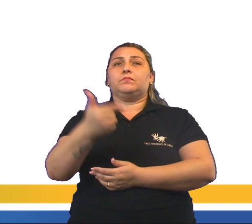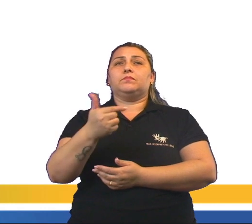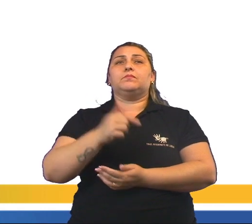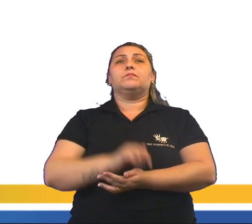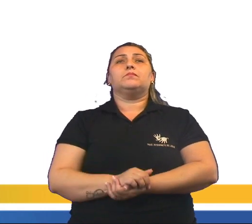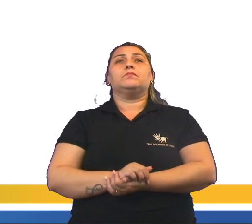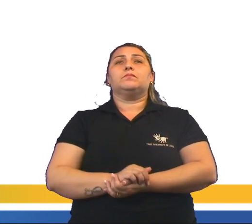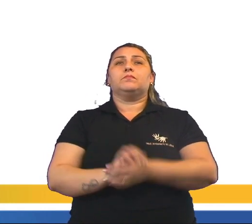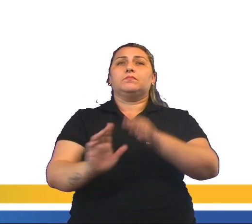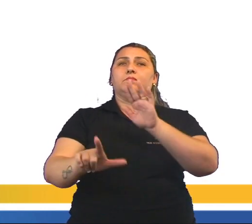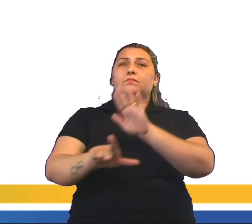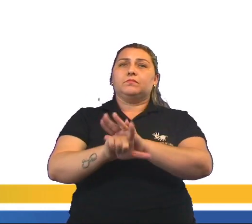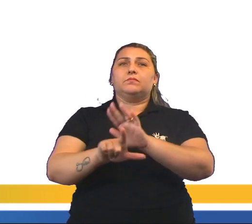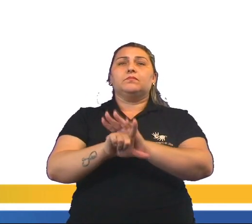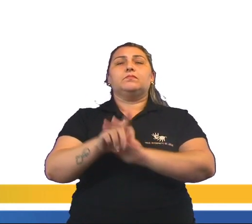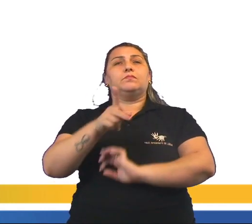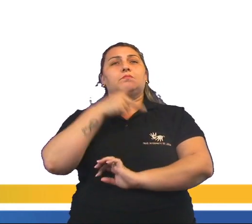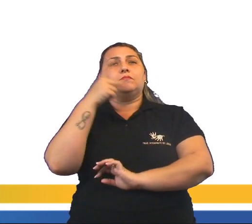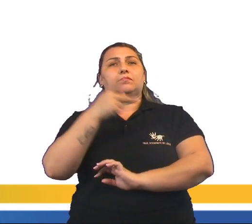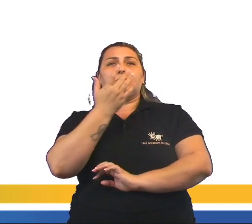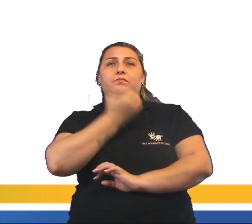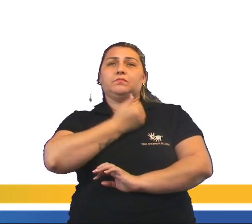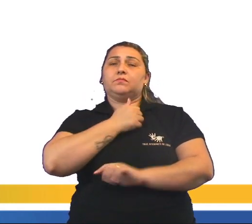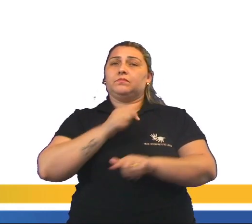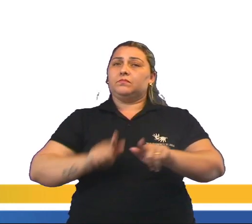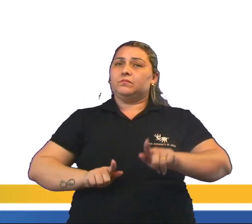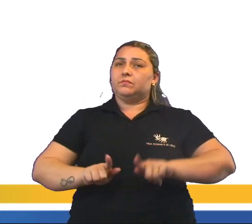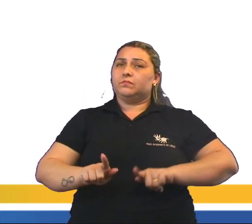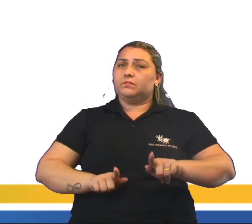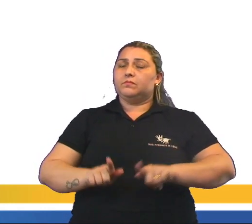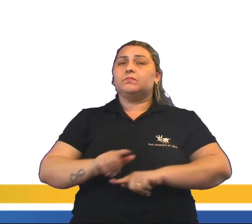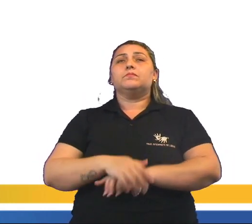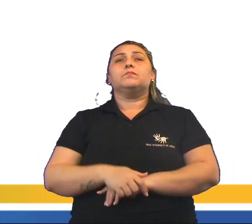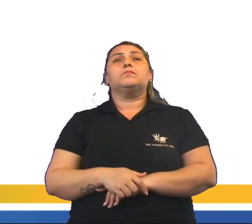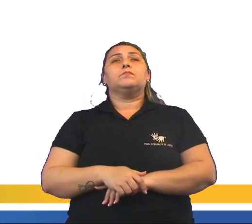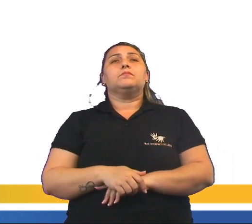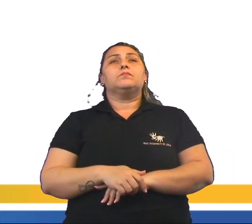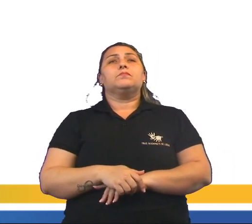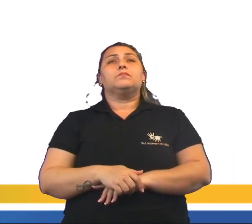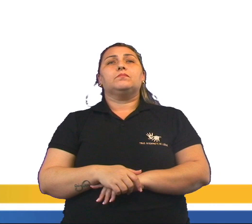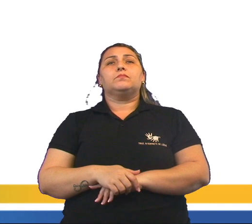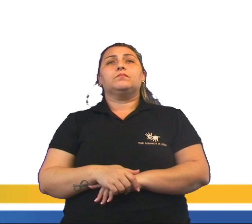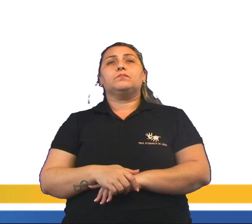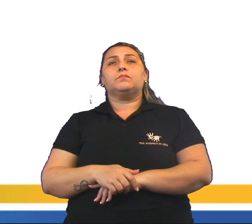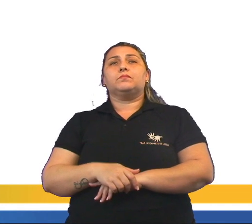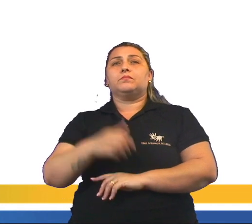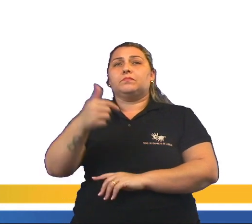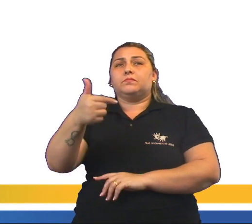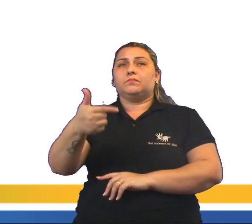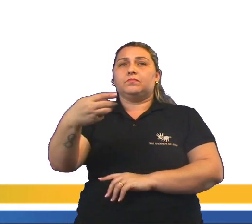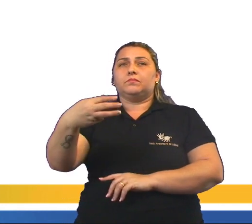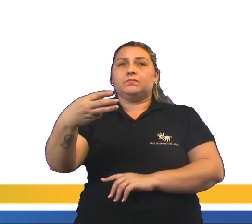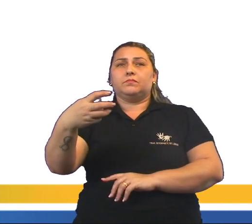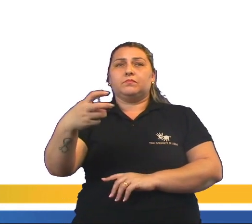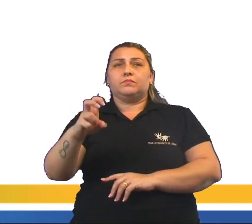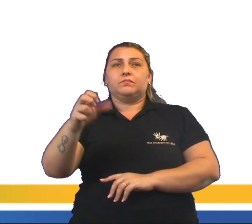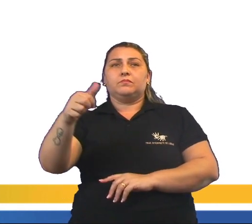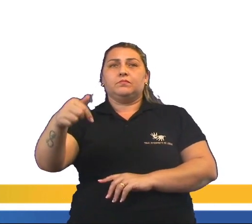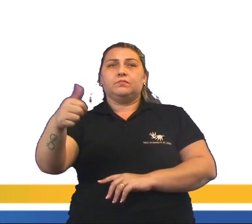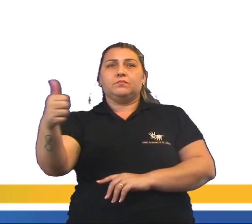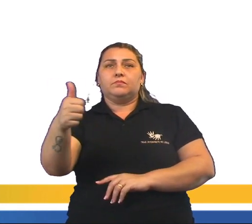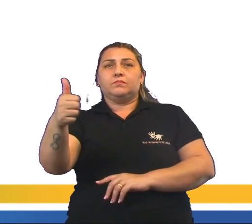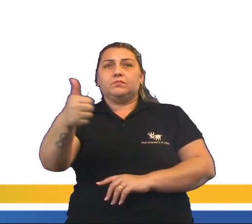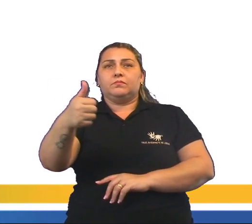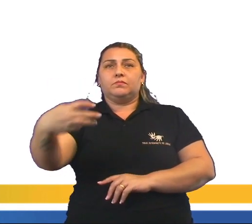2 na lei de ocorrência a gente vai falar dos números primos então aí a gente vai ter 2 3